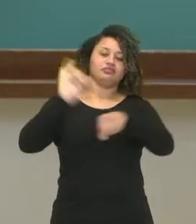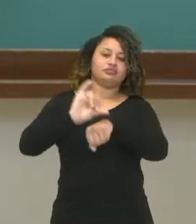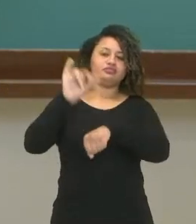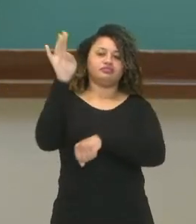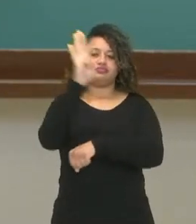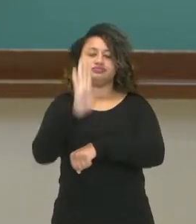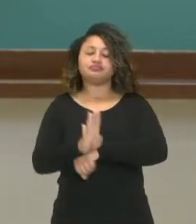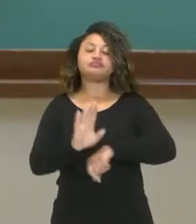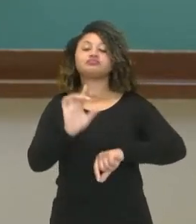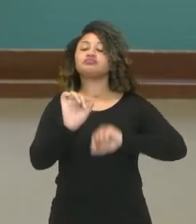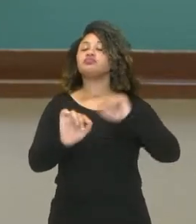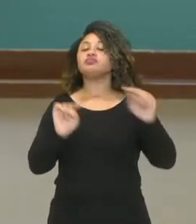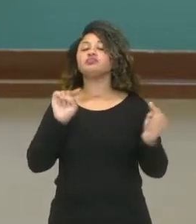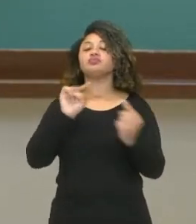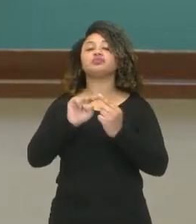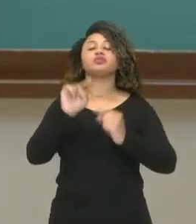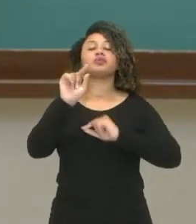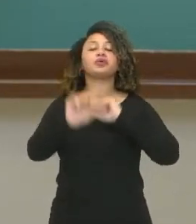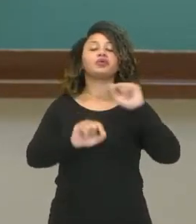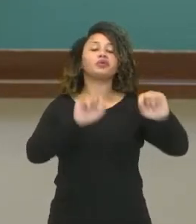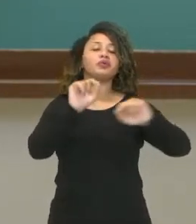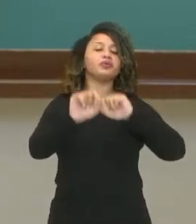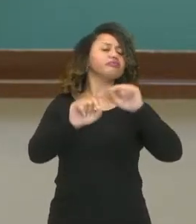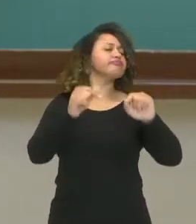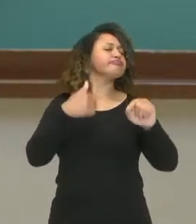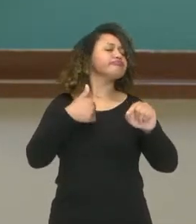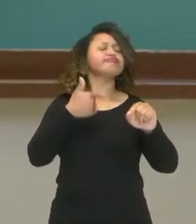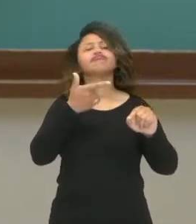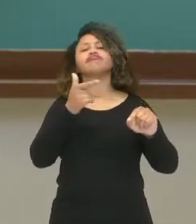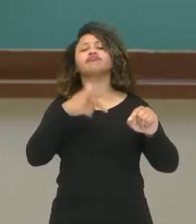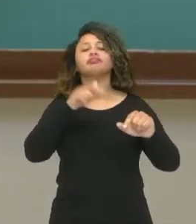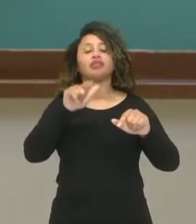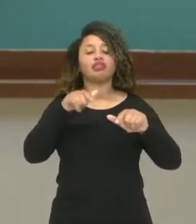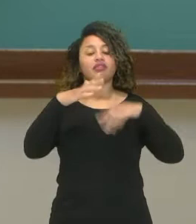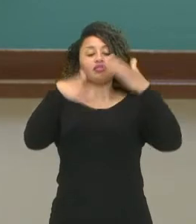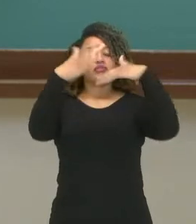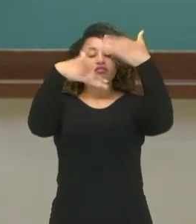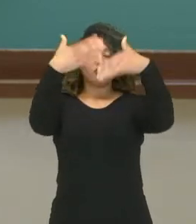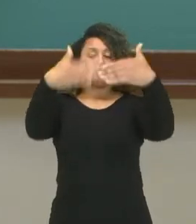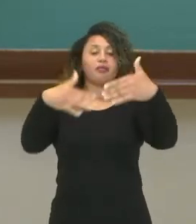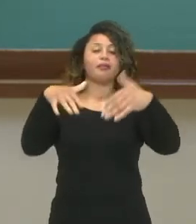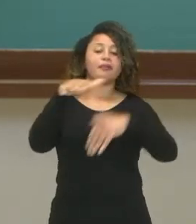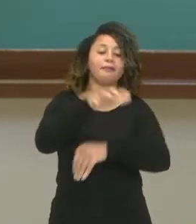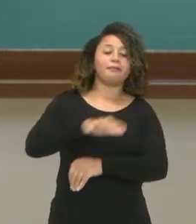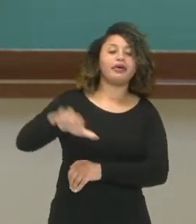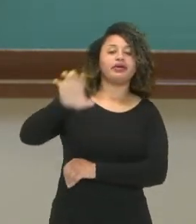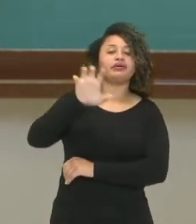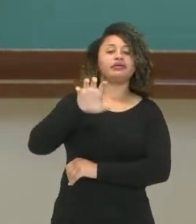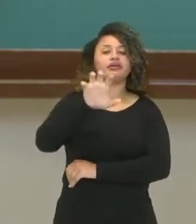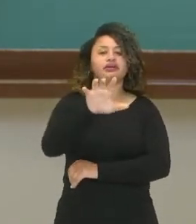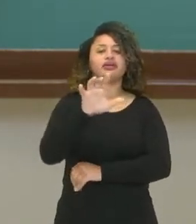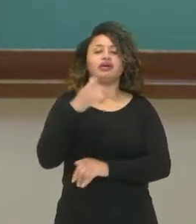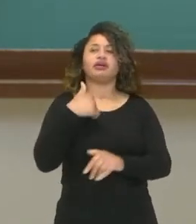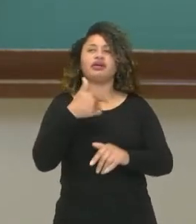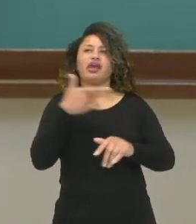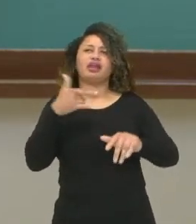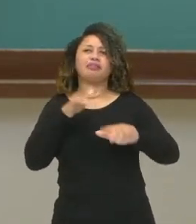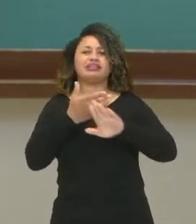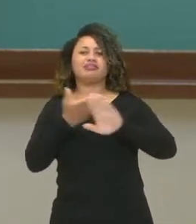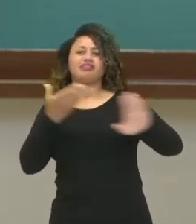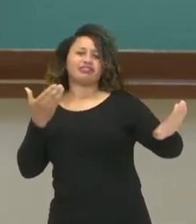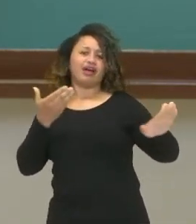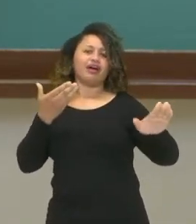como objetivo exatamente de levar desenvolvimento para essa região mais interiorana do